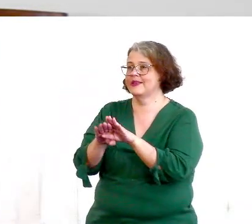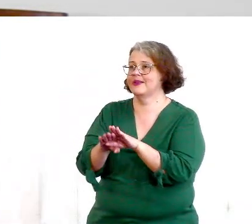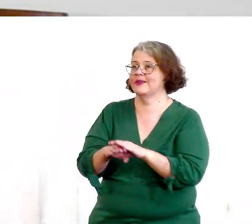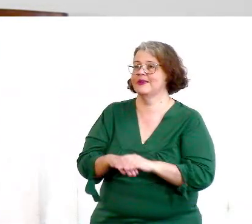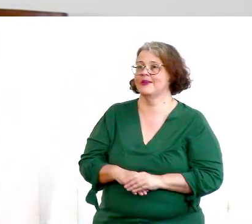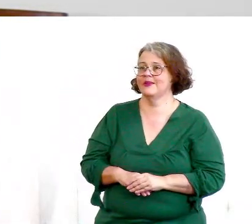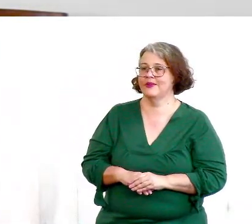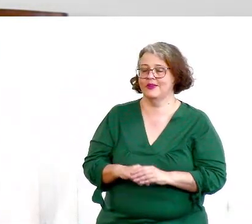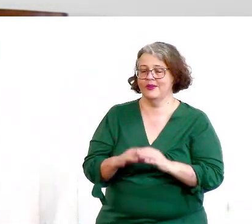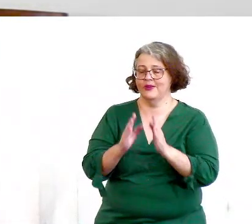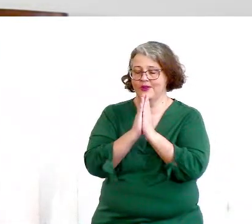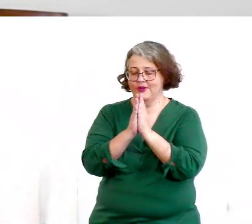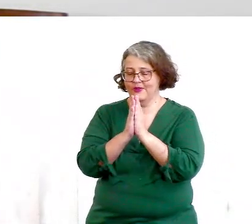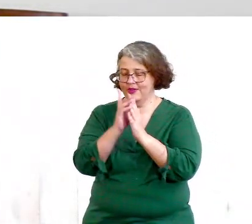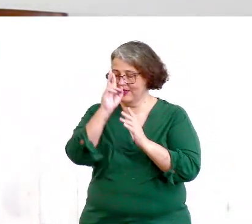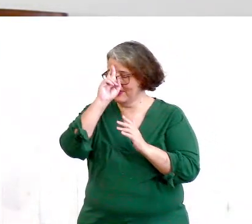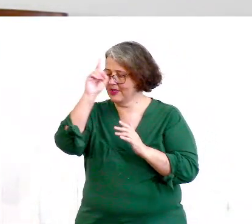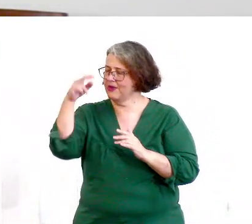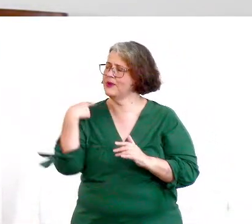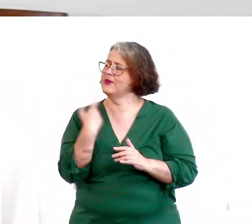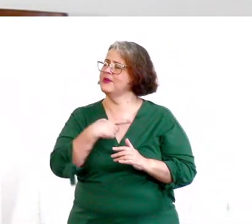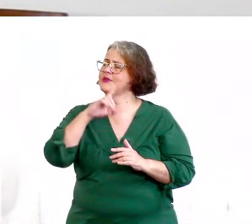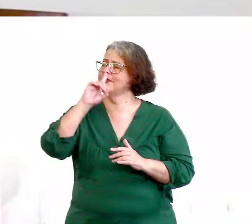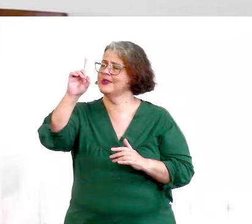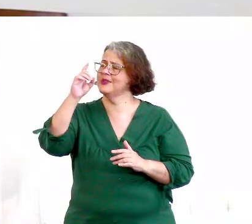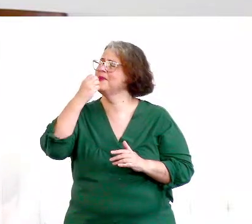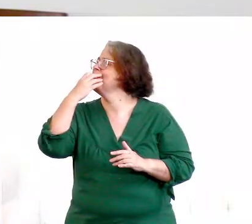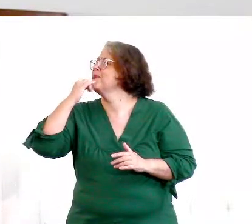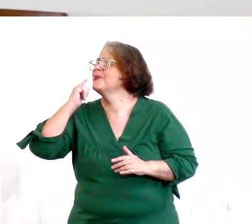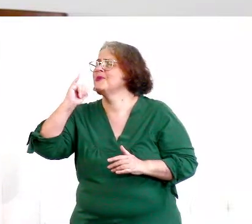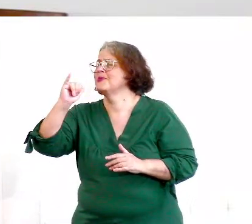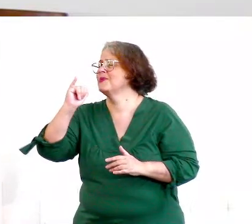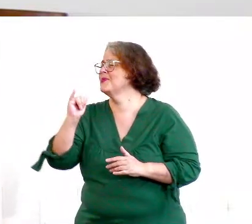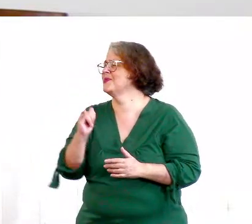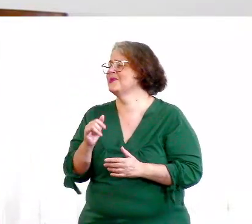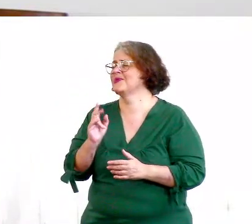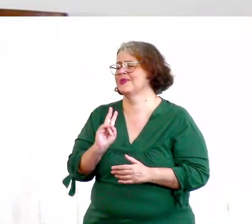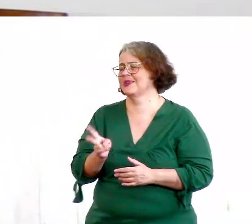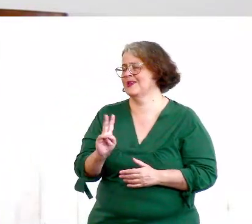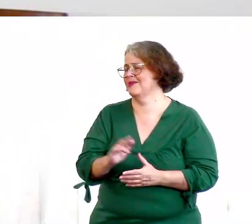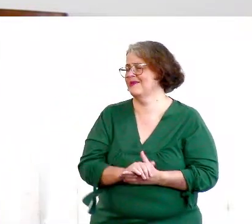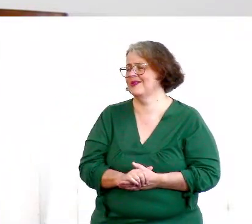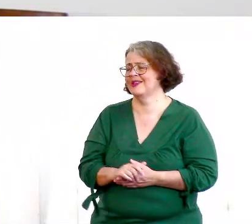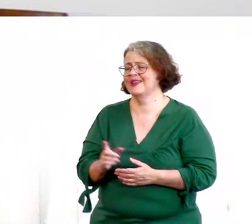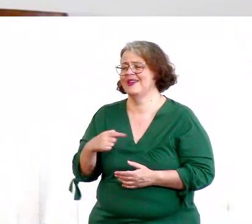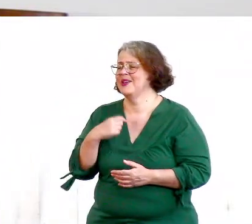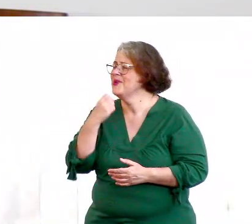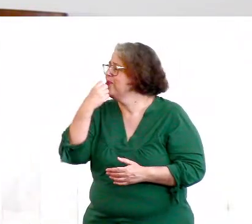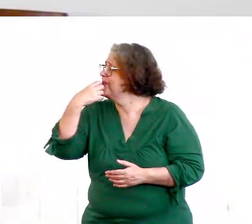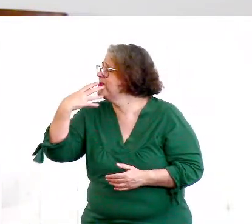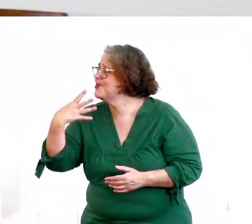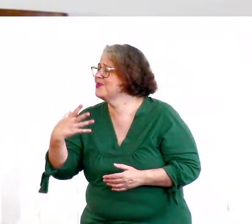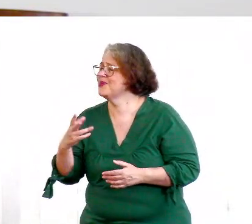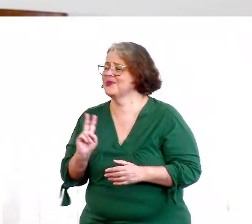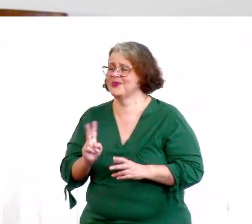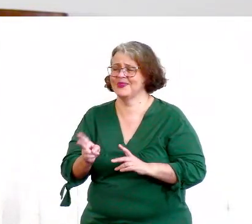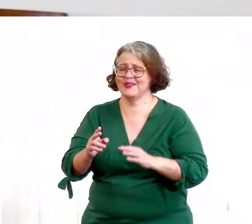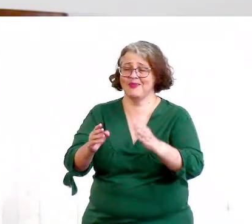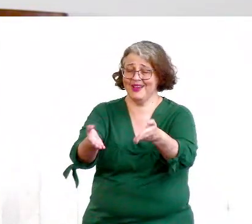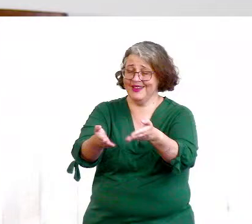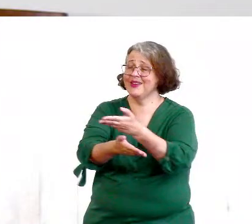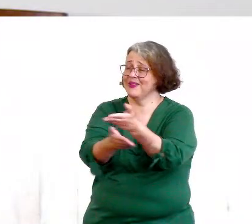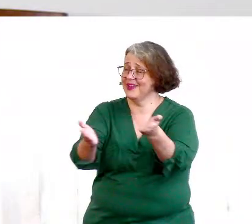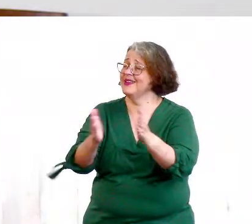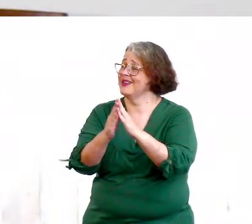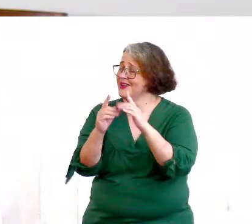Oremos. Senhor nosso Deus, tua bondade é tão grande para conosco, Senhor. Tua bondade é tão grande para com esta igreja. O